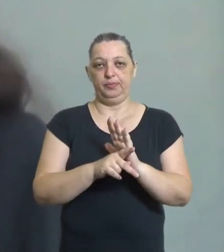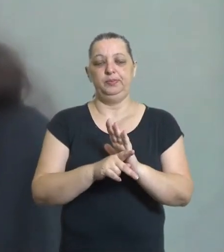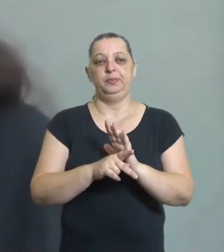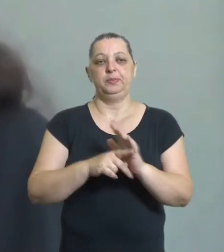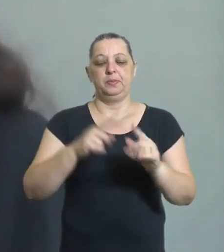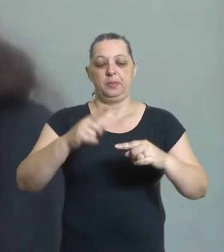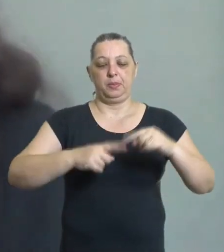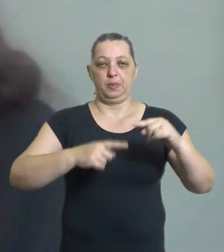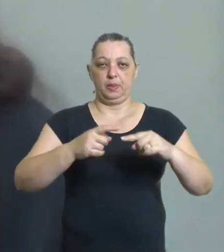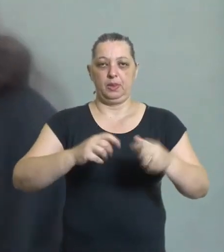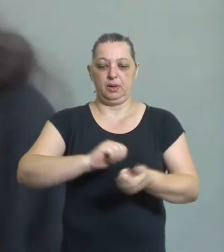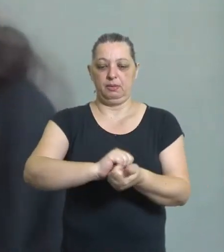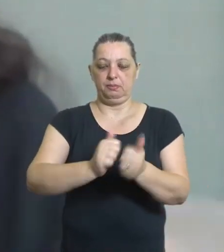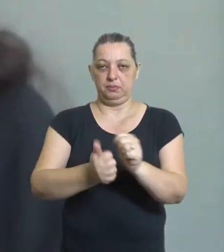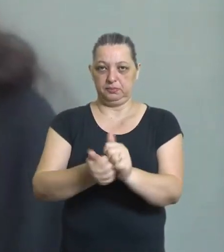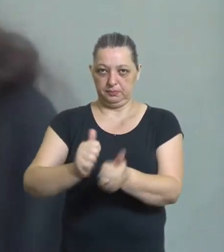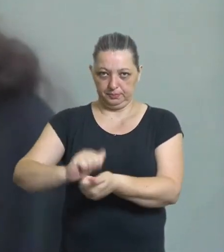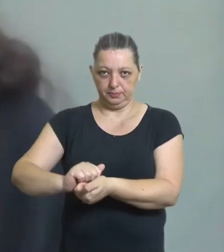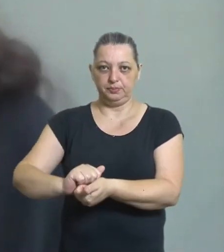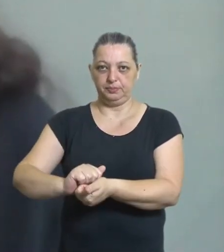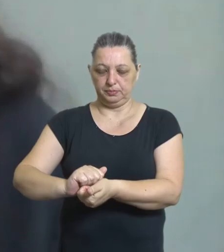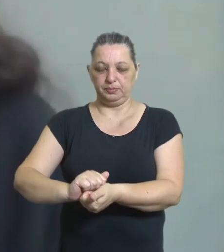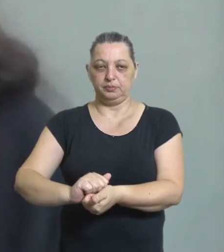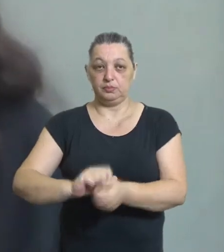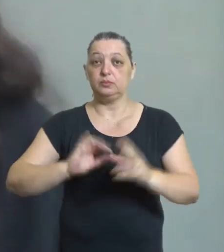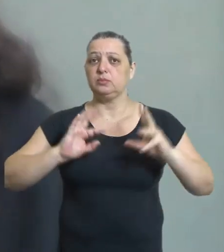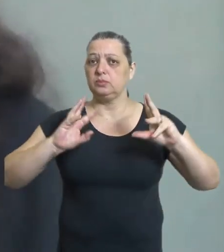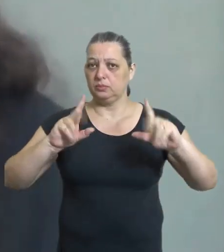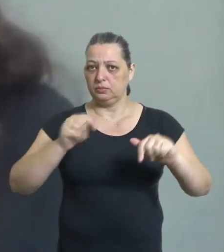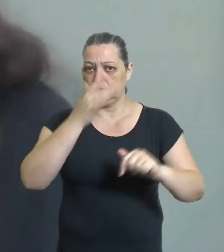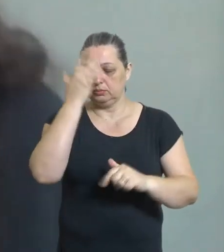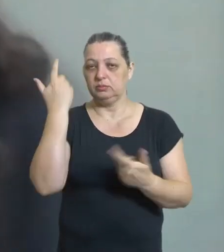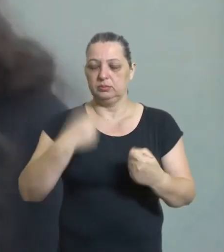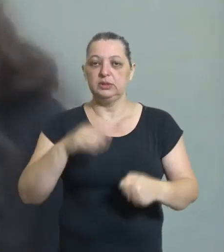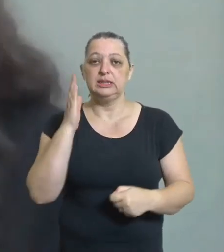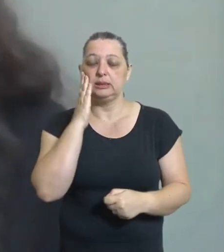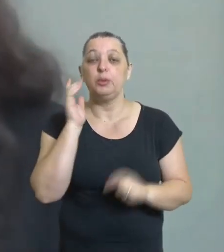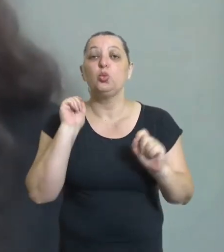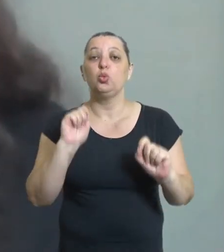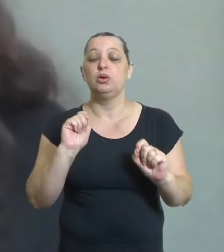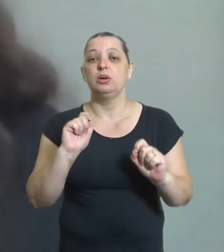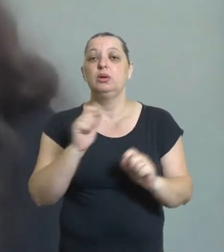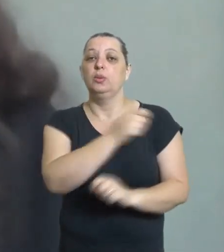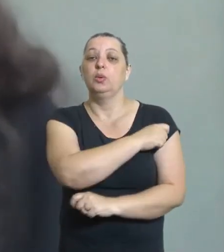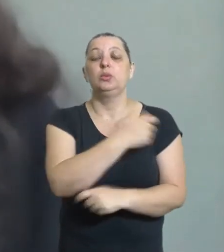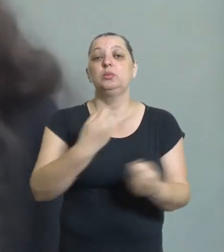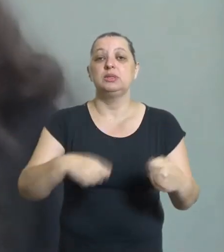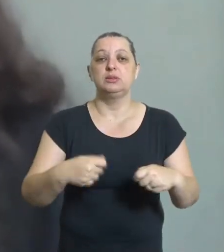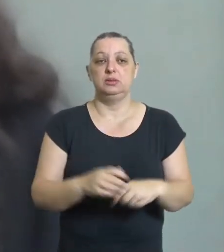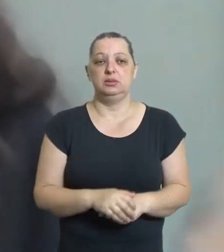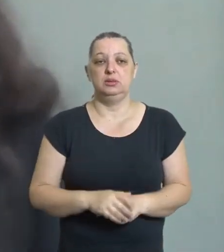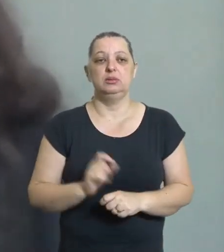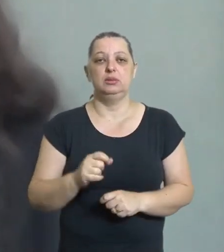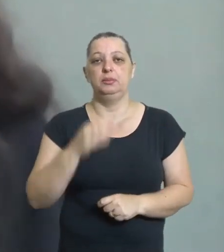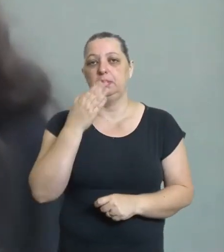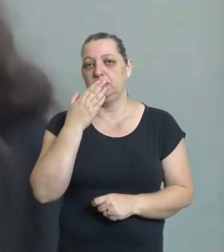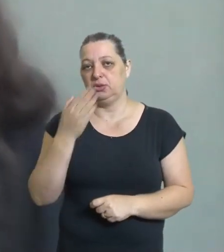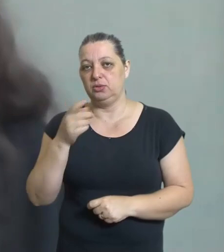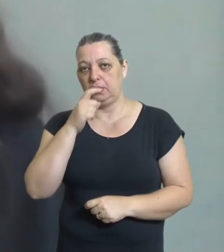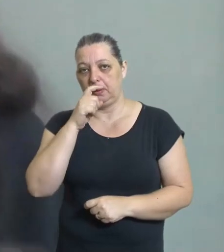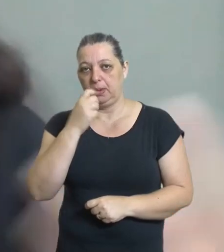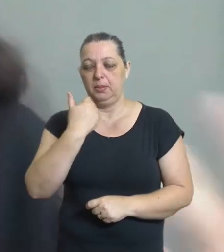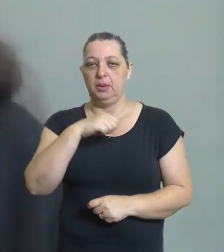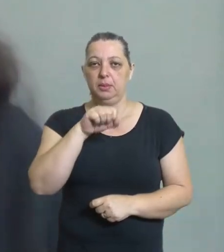adaptados, então, e que todos conheçam o que ele precisa. Então, conhecer o aluno, pedir que os pais